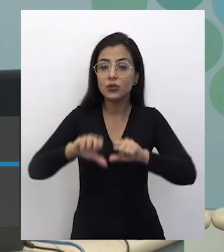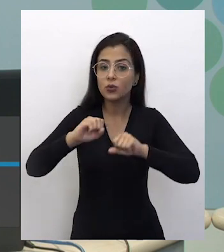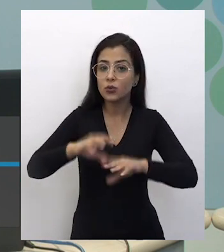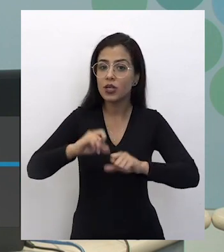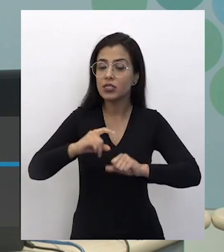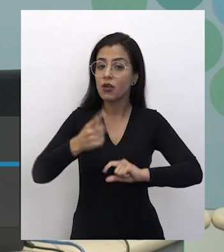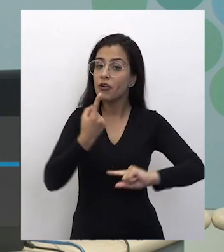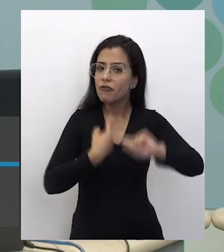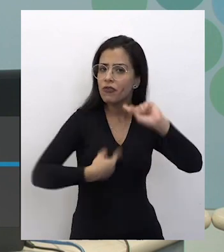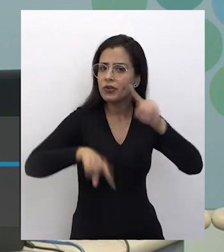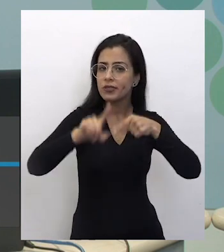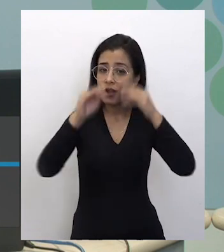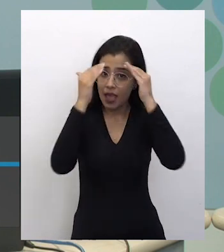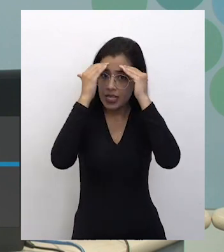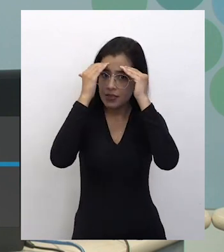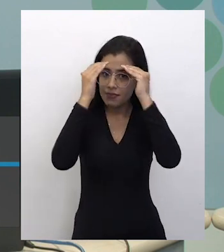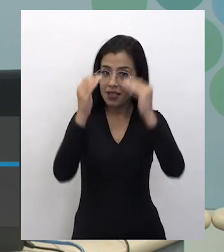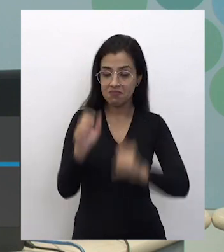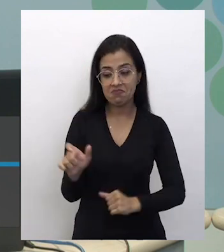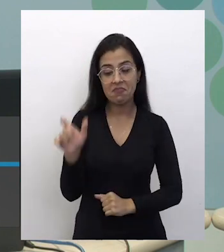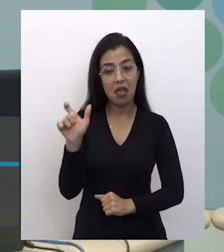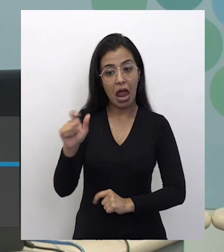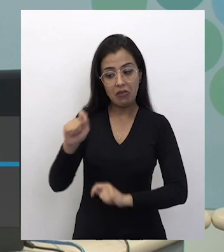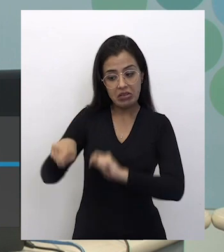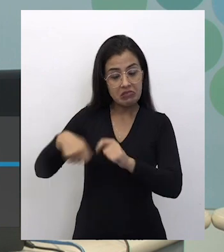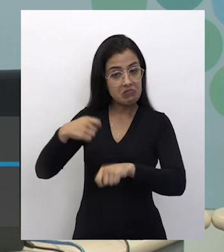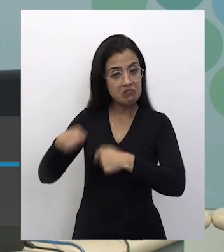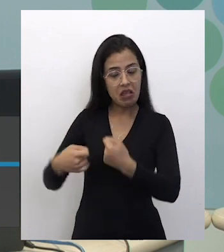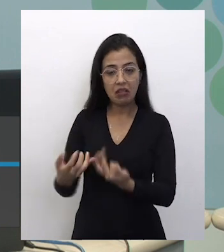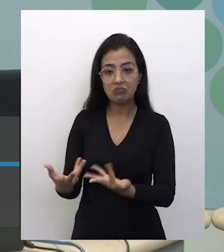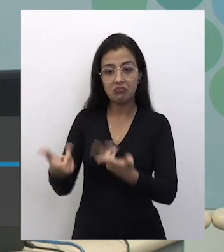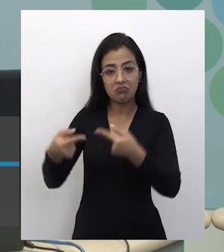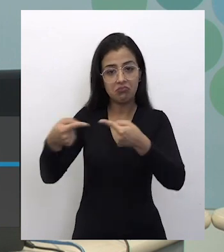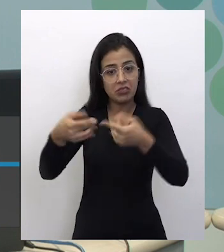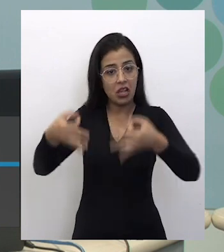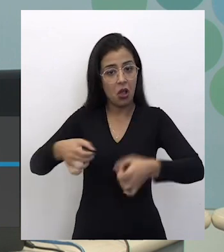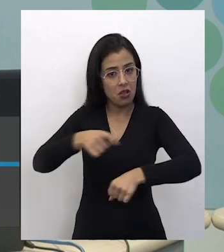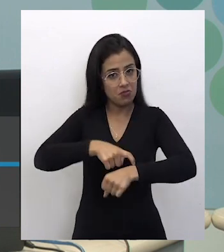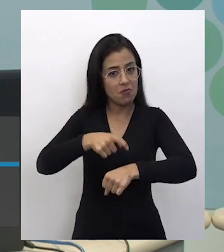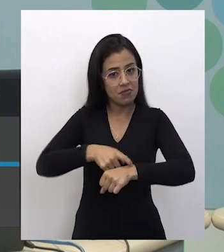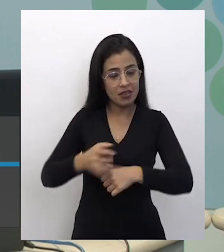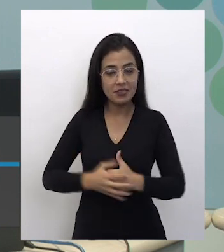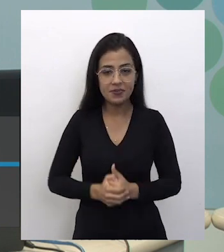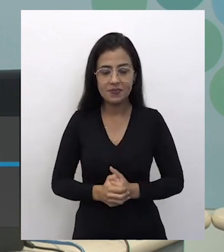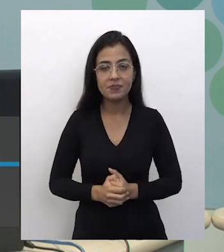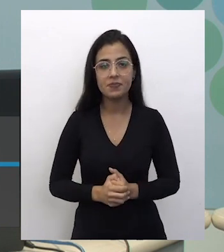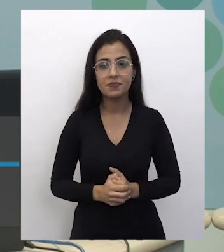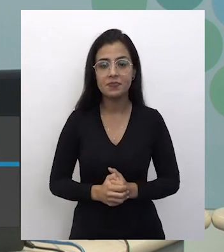evolução, respeito, palavras lindas, ótimas para esses momentos. Pro Edson dizendo